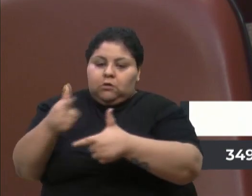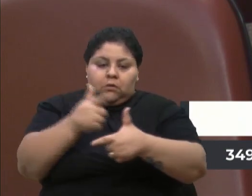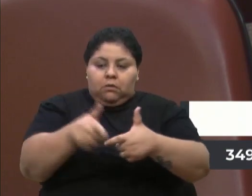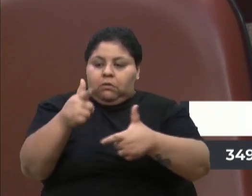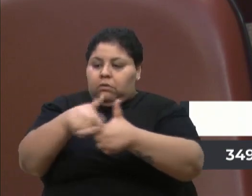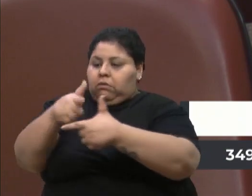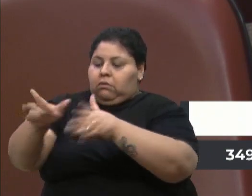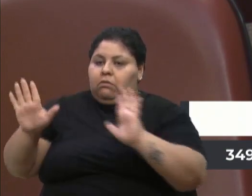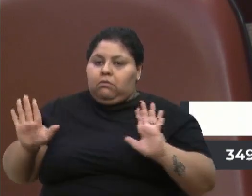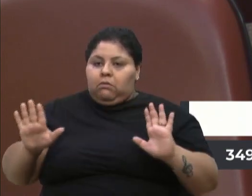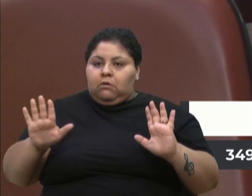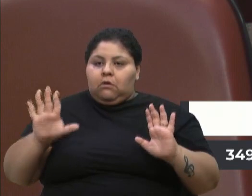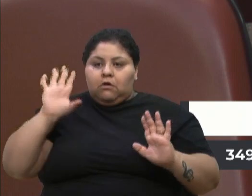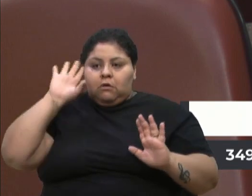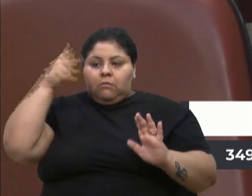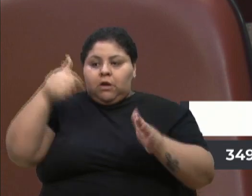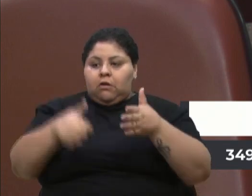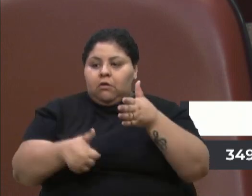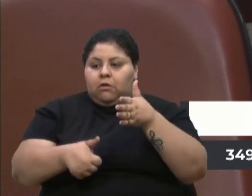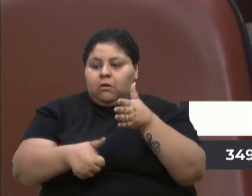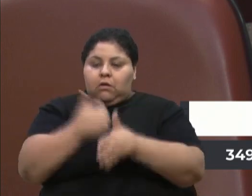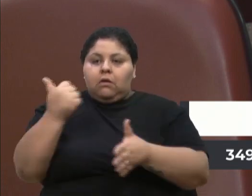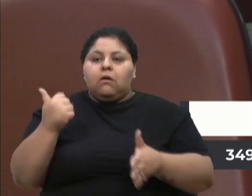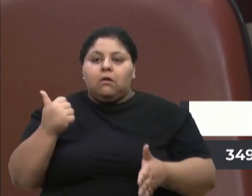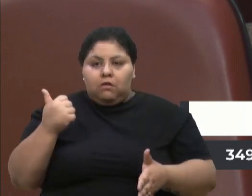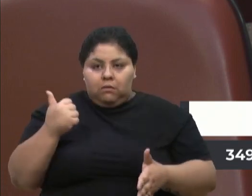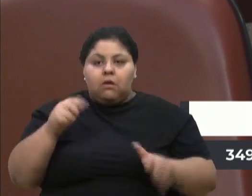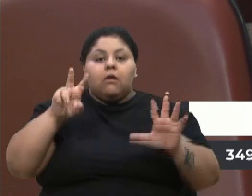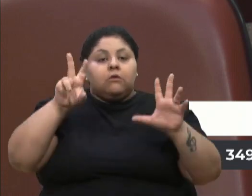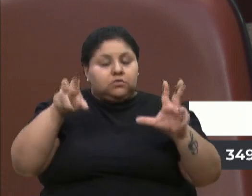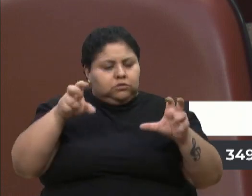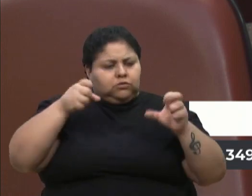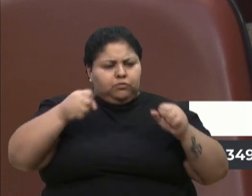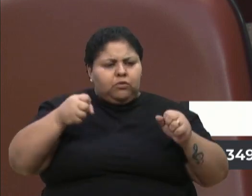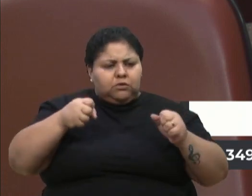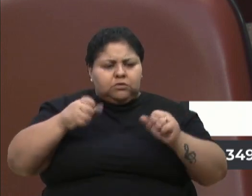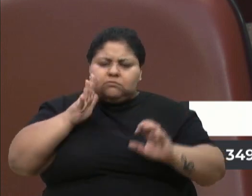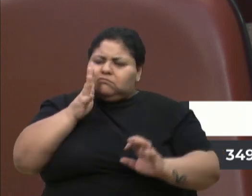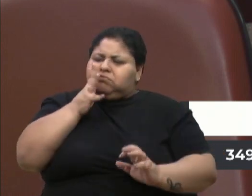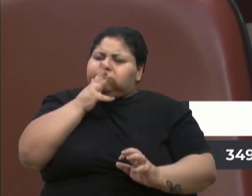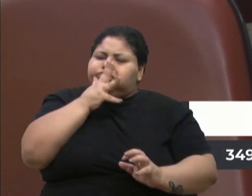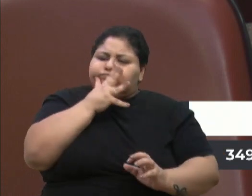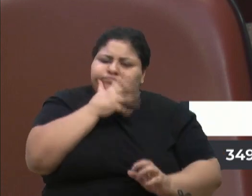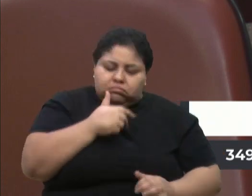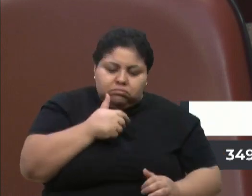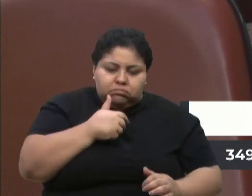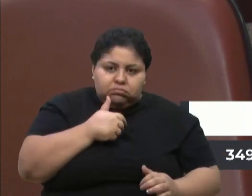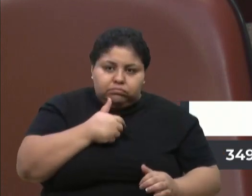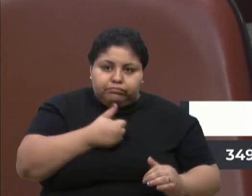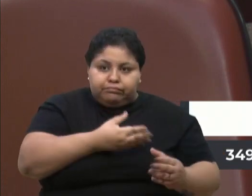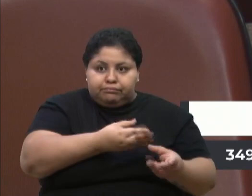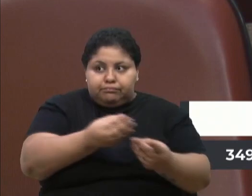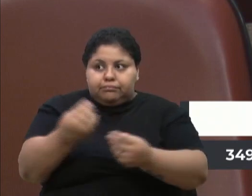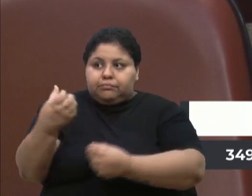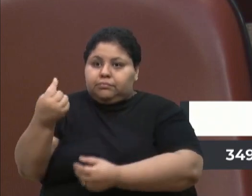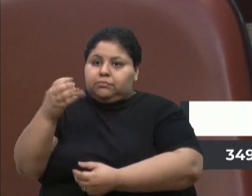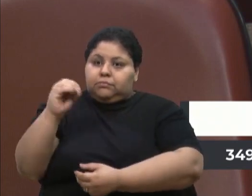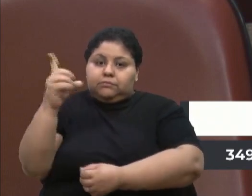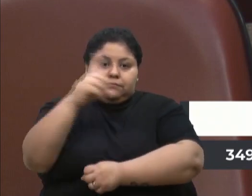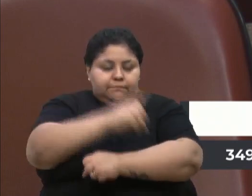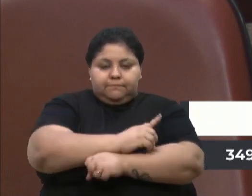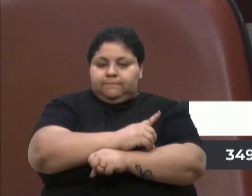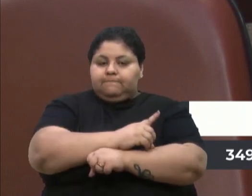esteja realizado em 60 dias, porque é um assunto que pode levar mais de 60 dias para ser debatido. Pode ser tratado com